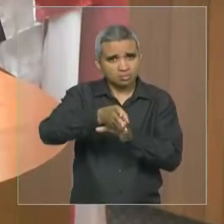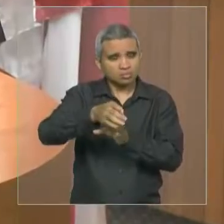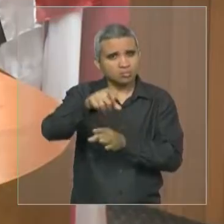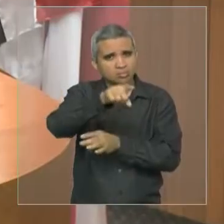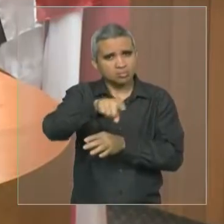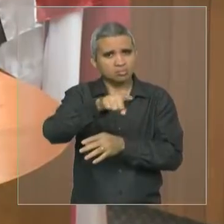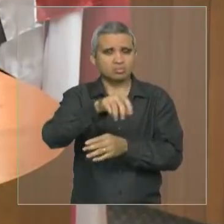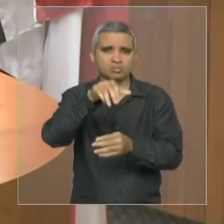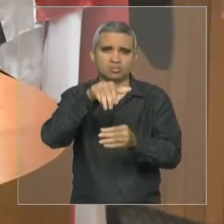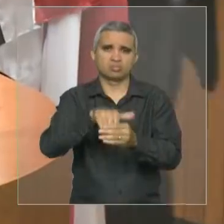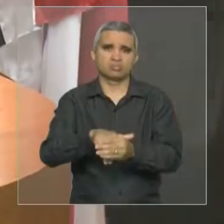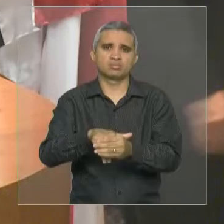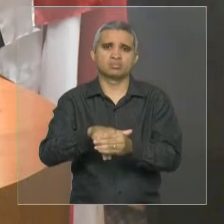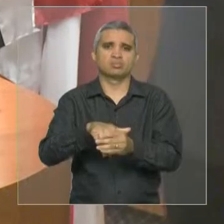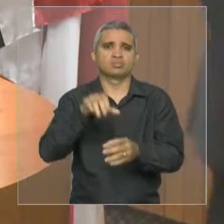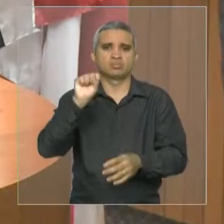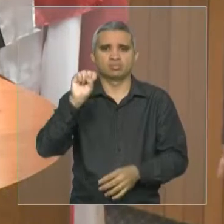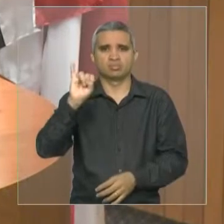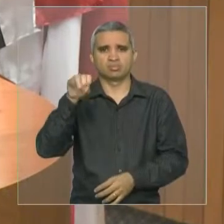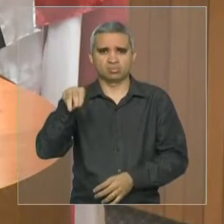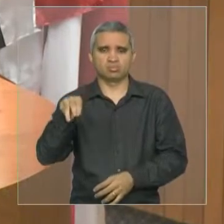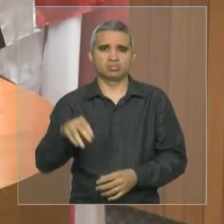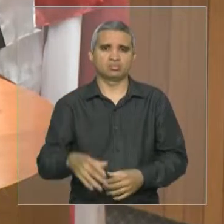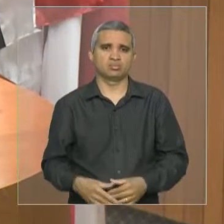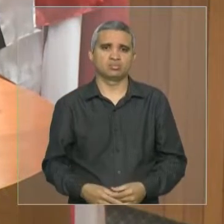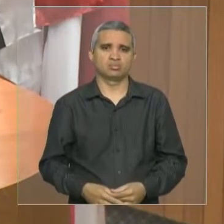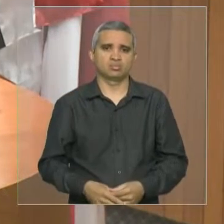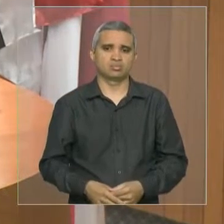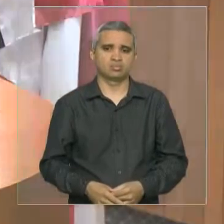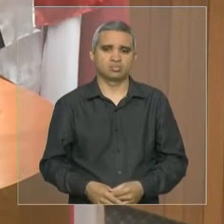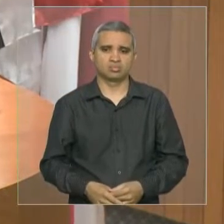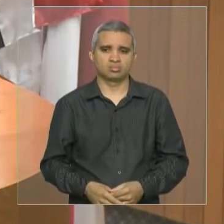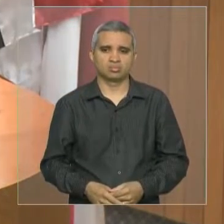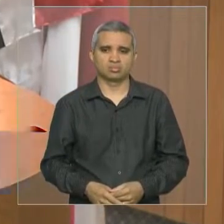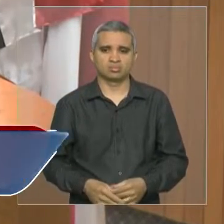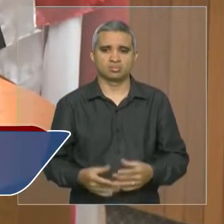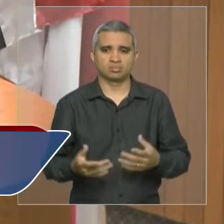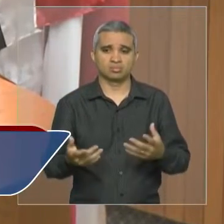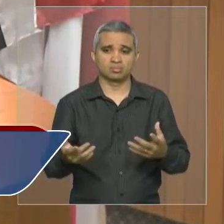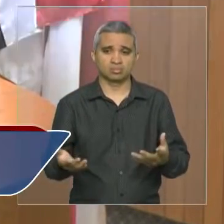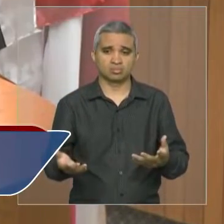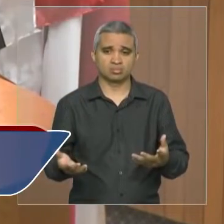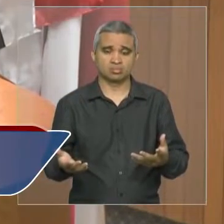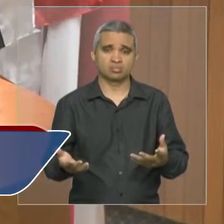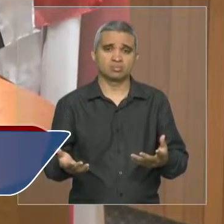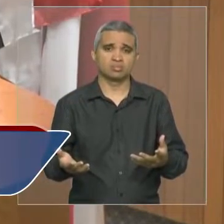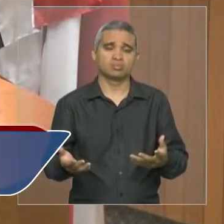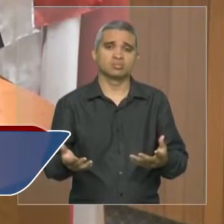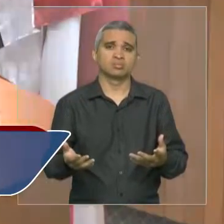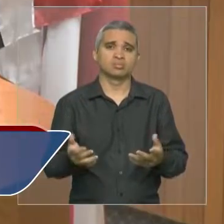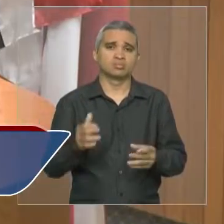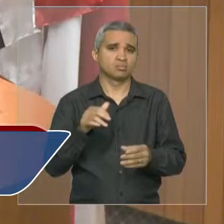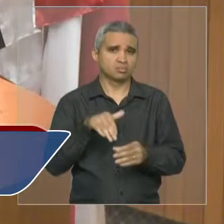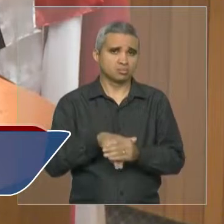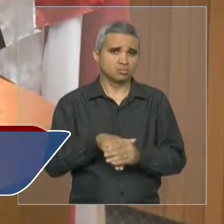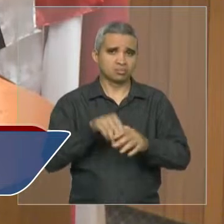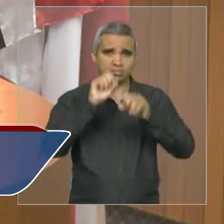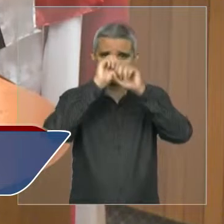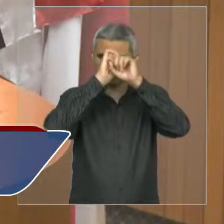tem. Ele, de forma muito clara, muito objetiva, deputado